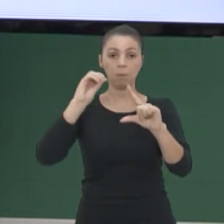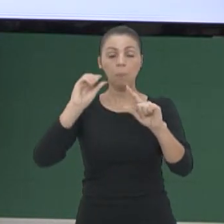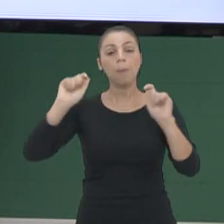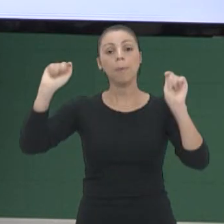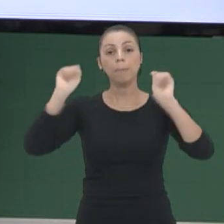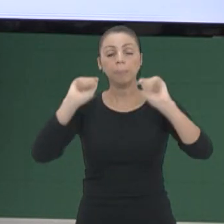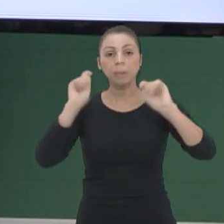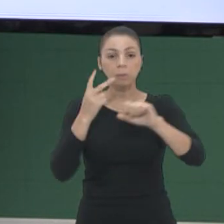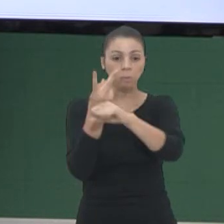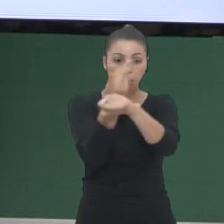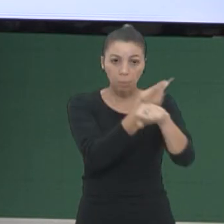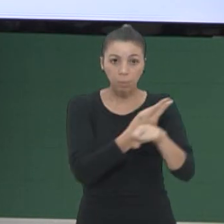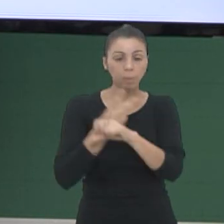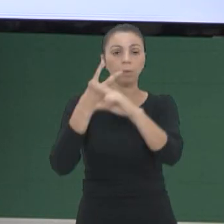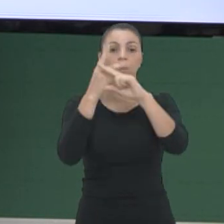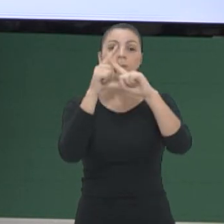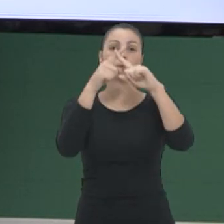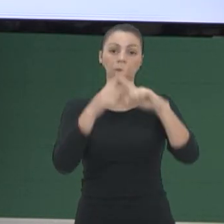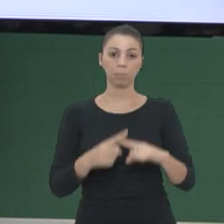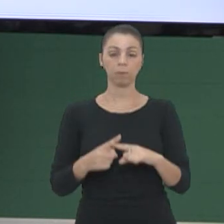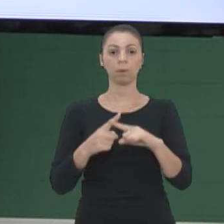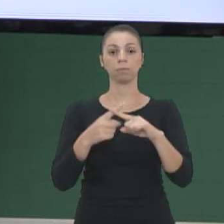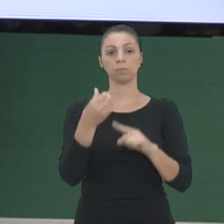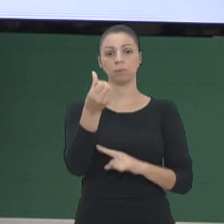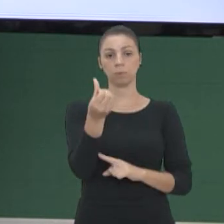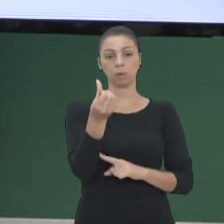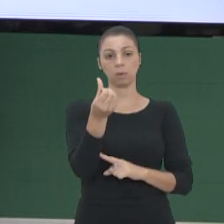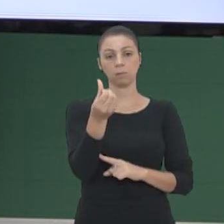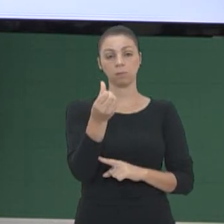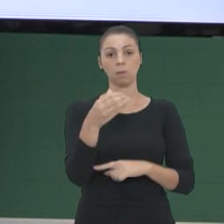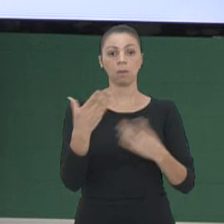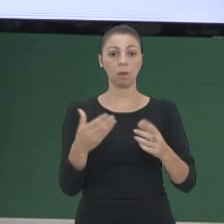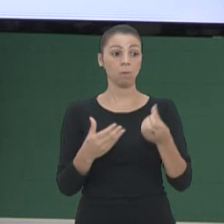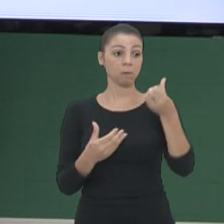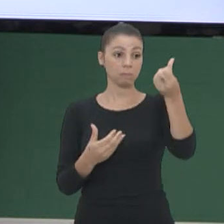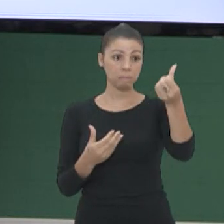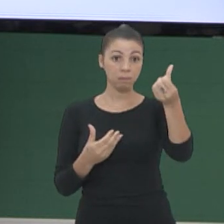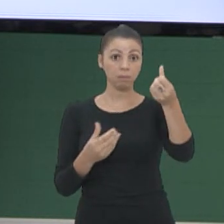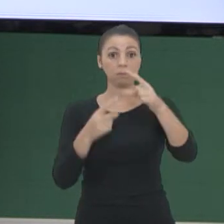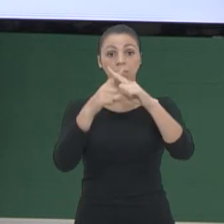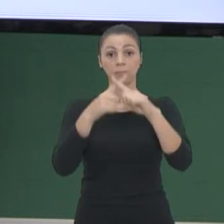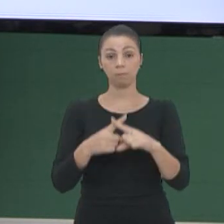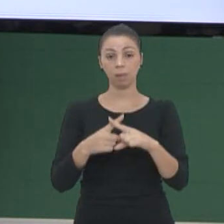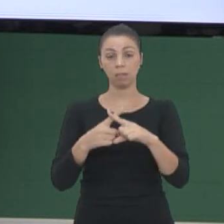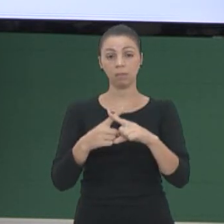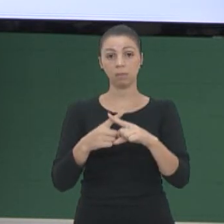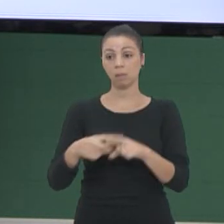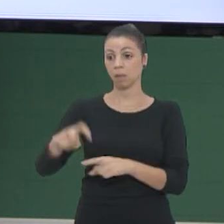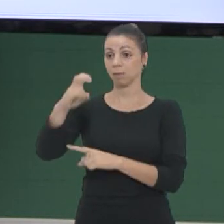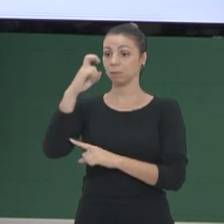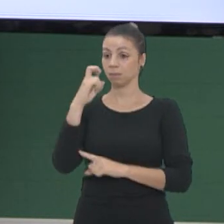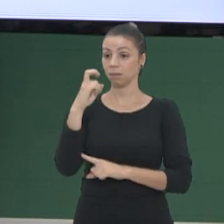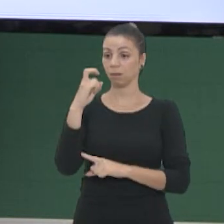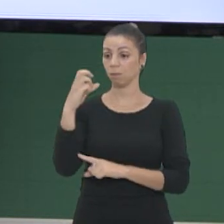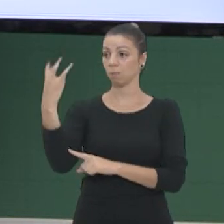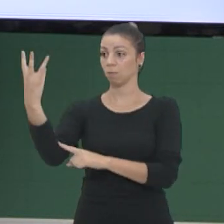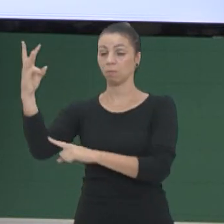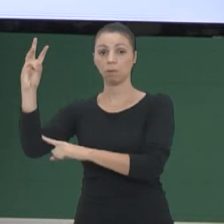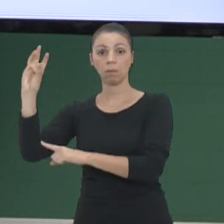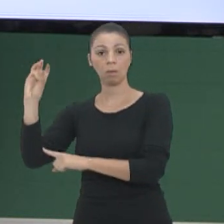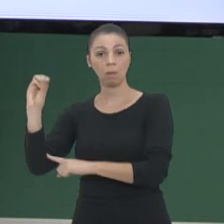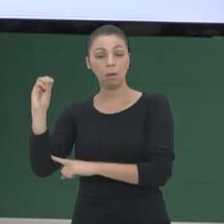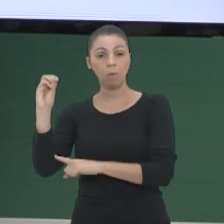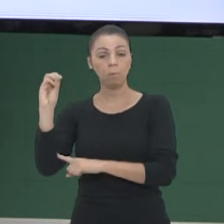que vai dar 30? 6 vezes 5. Então, qual que é o valor de x? O valor de x é